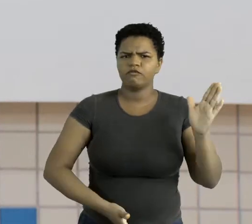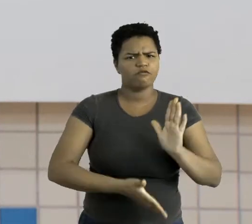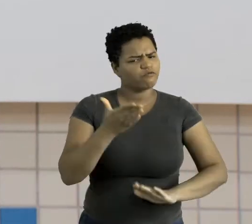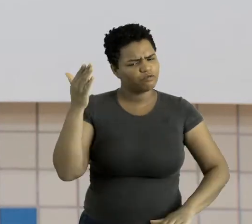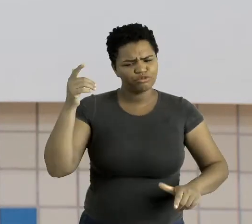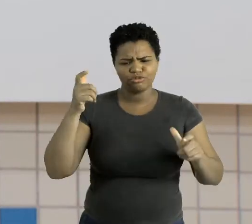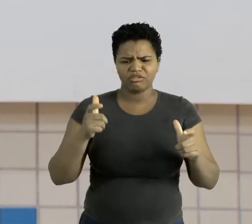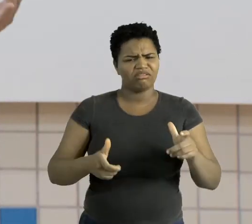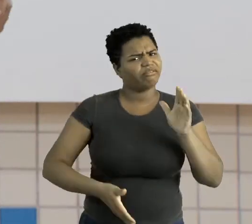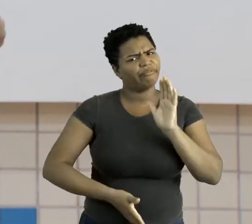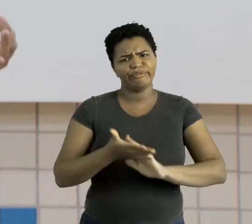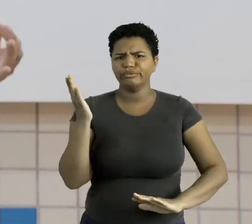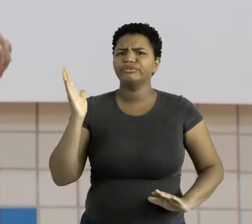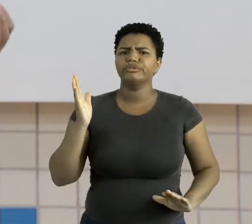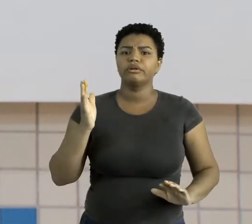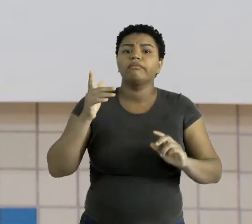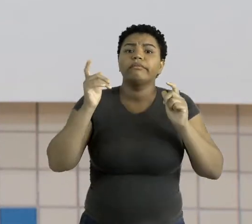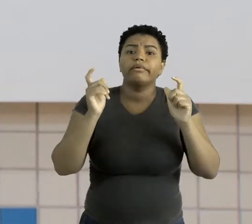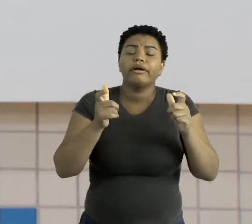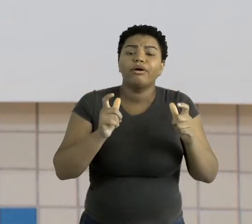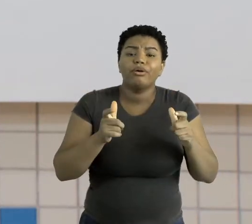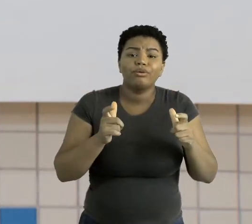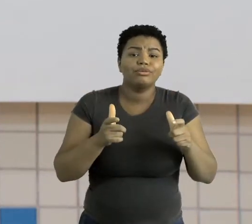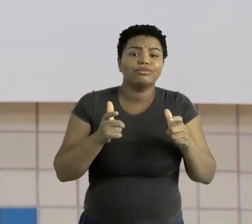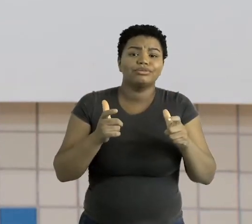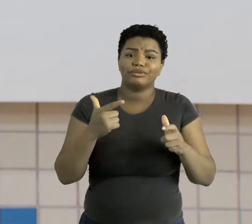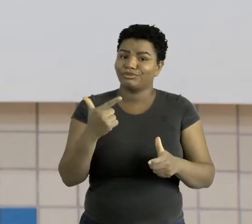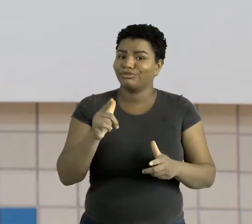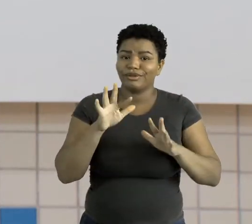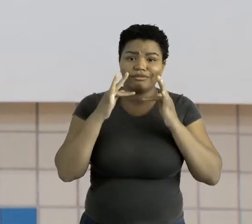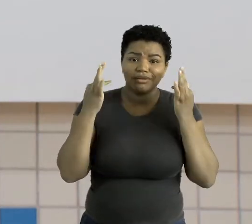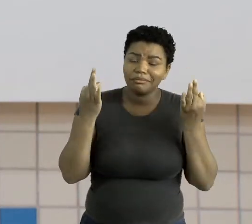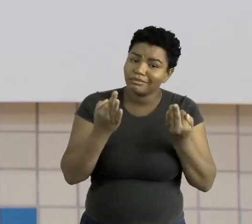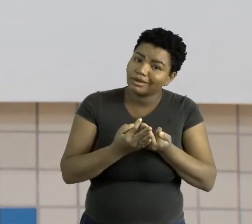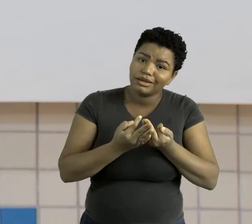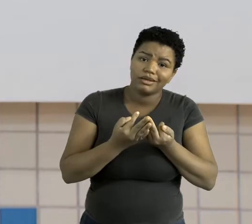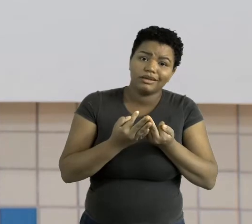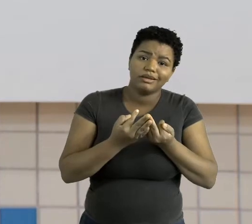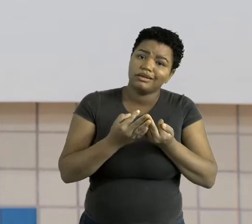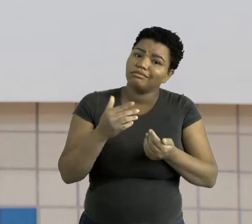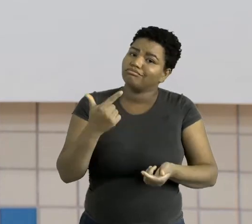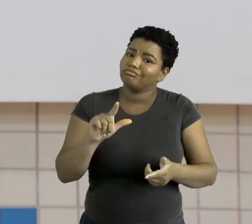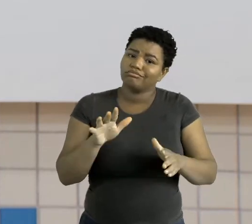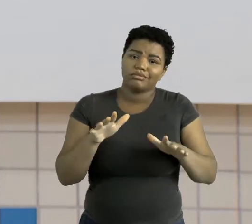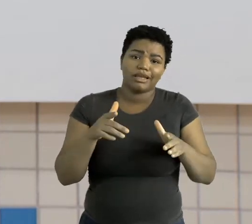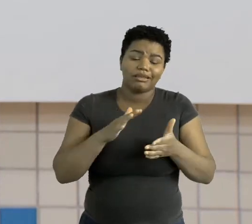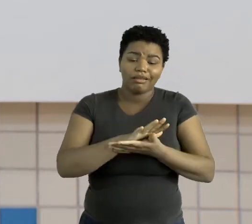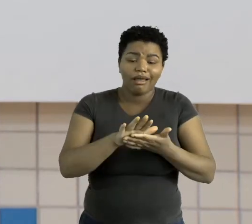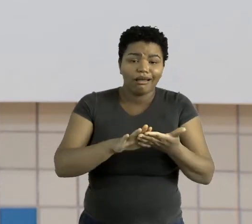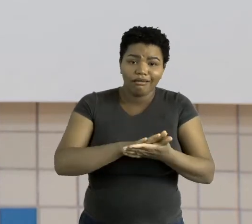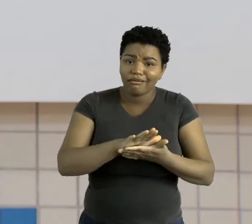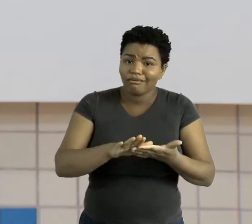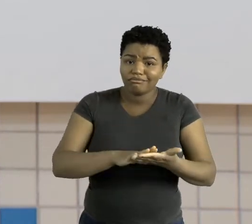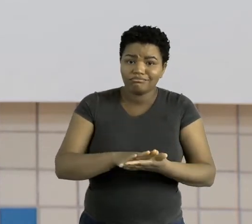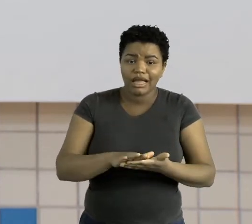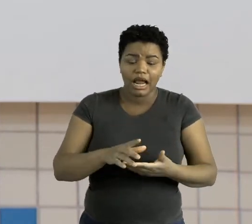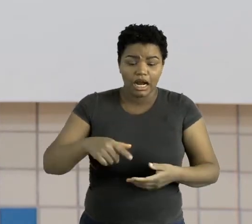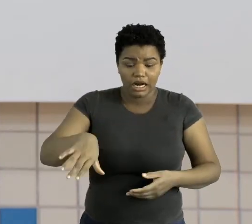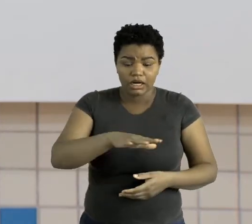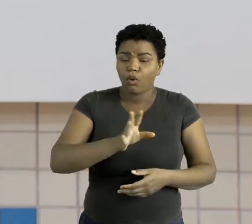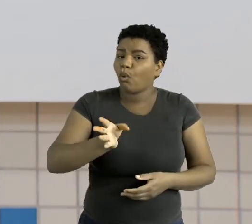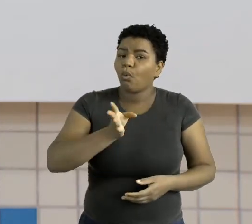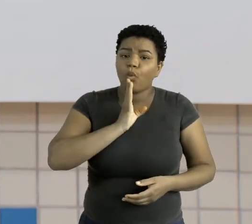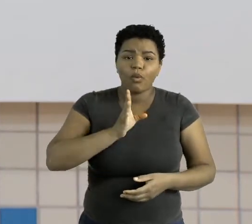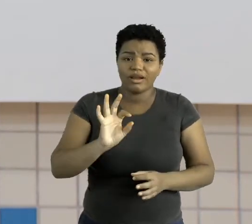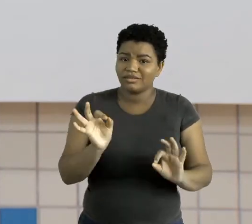lugar, mas vamos fugir para onde? Porque a gente não tem parente, a gente não tem família, a gente está num lugar que a gente não conhece nada. Para onde